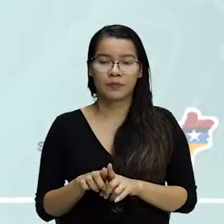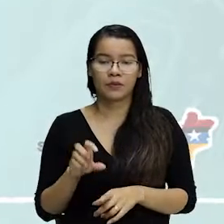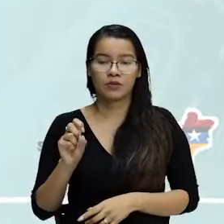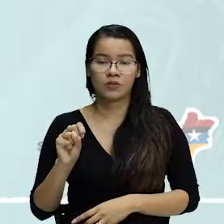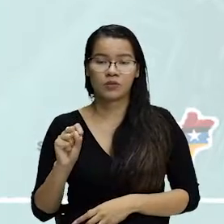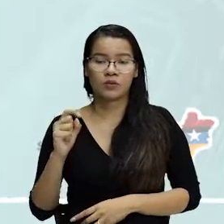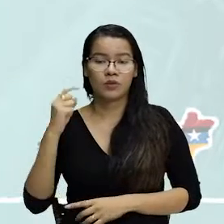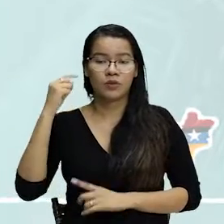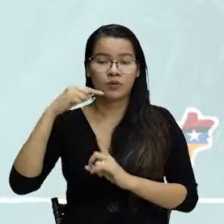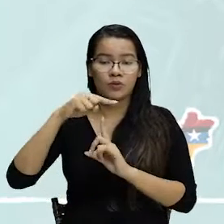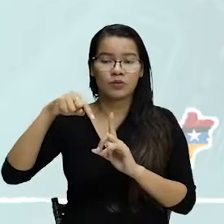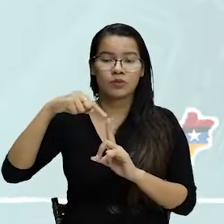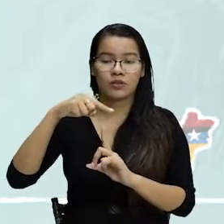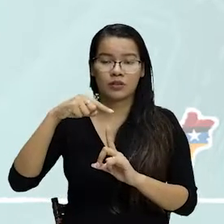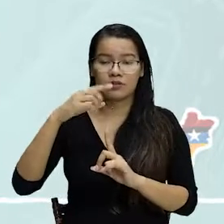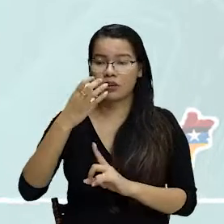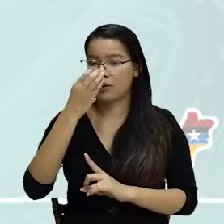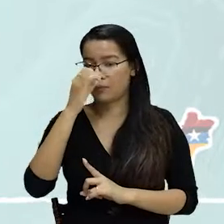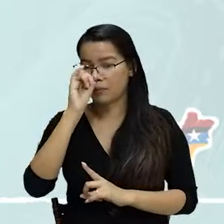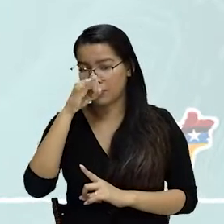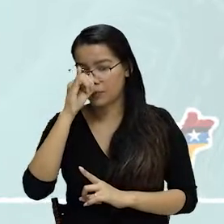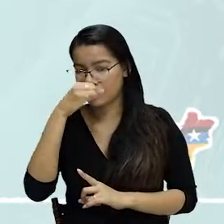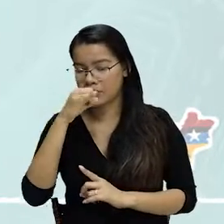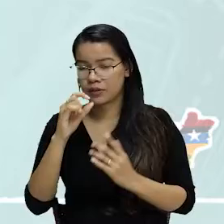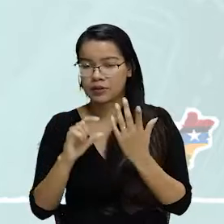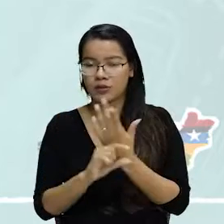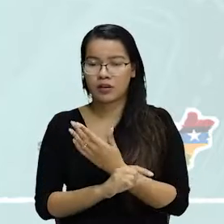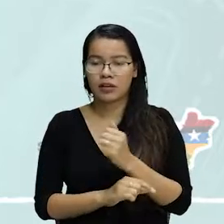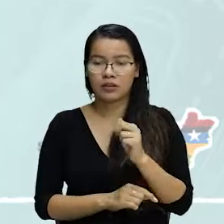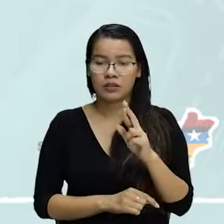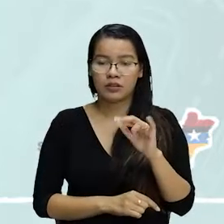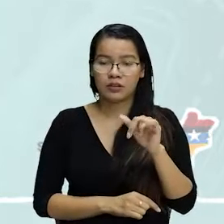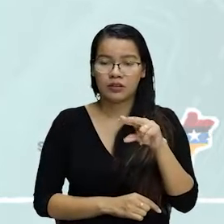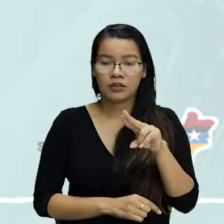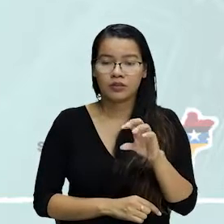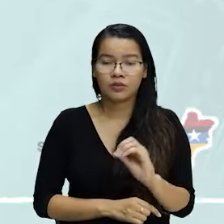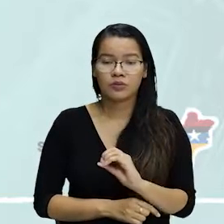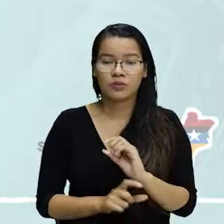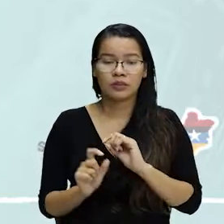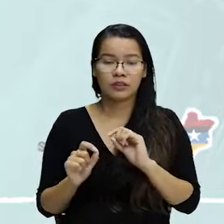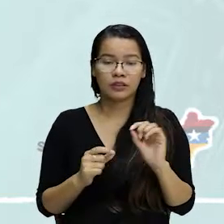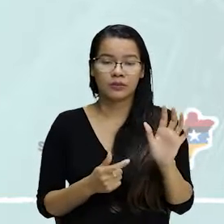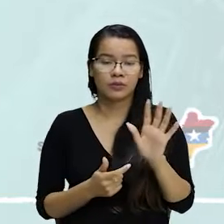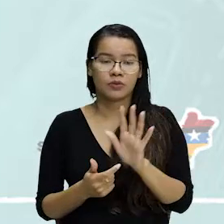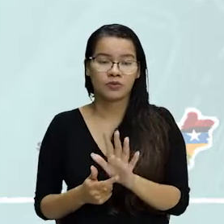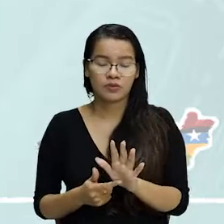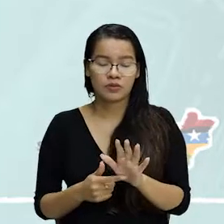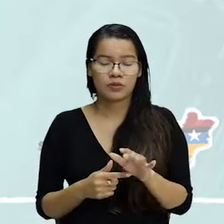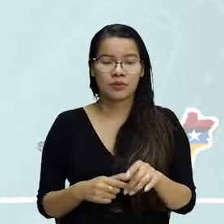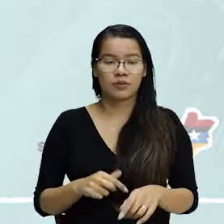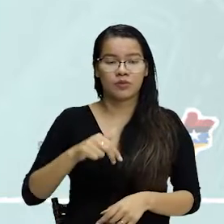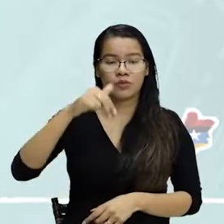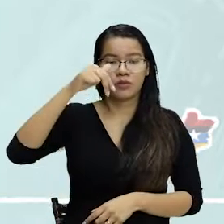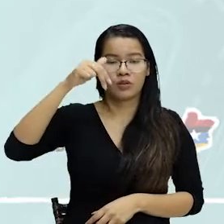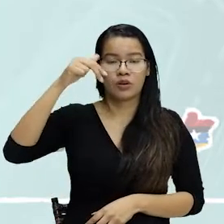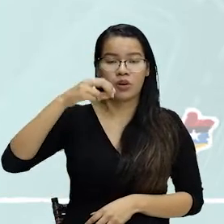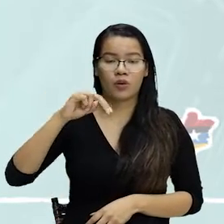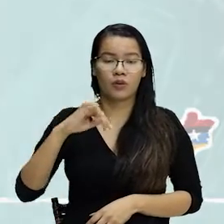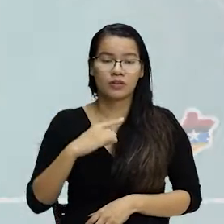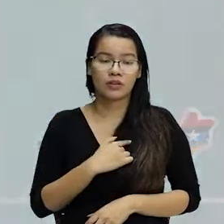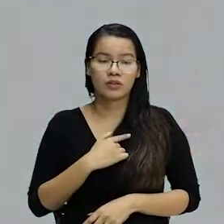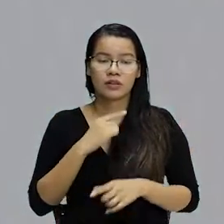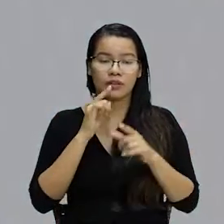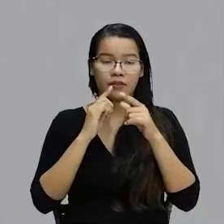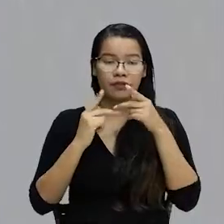que escreve magistralmente, onde ele mistura estilos, mas ele coloca muito a questão do nordestino, ou a nossa